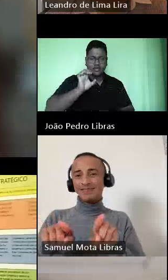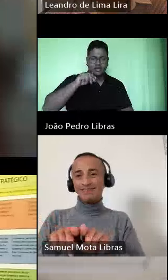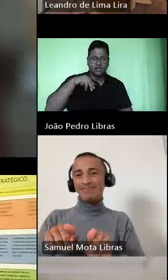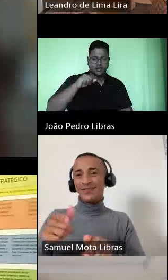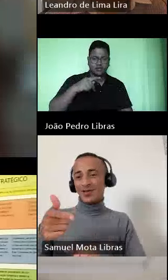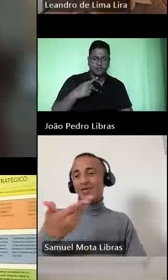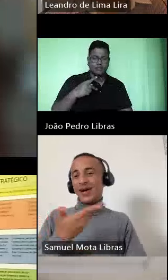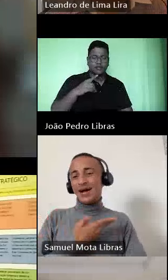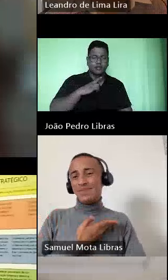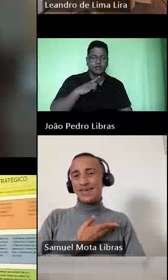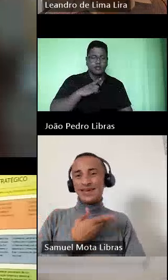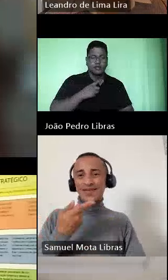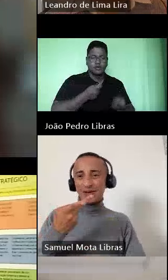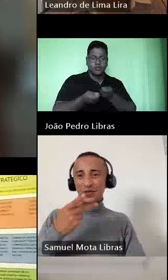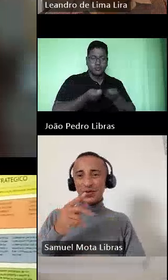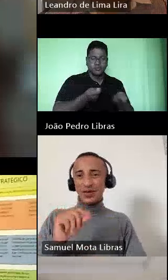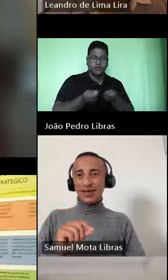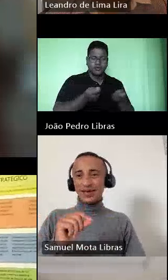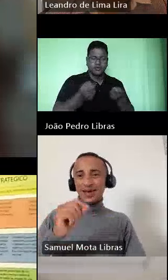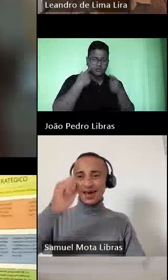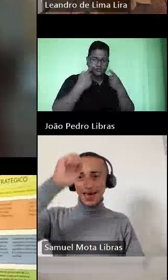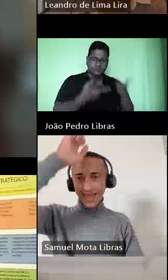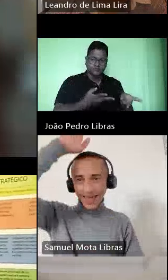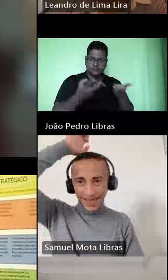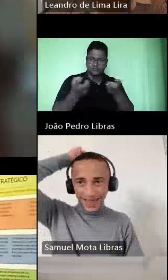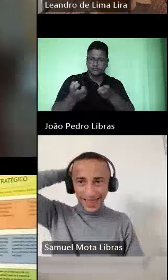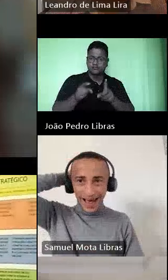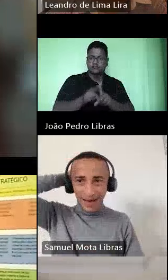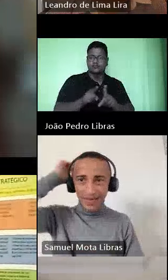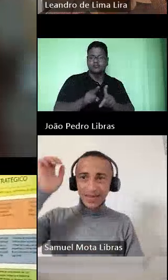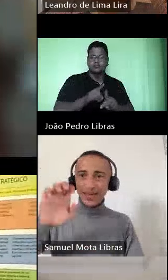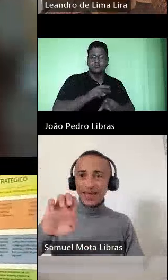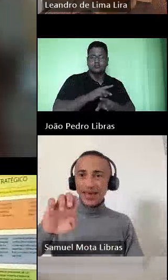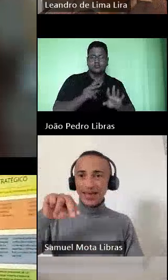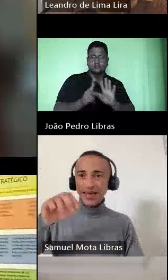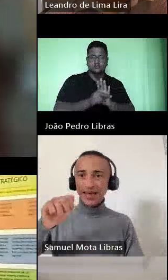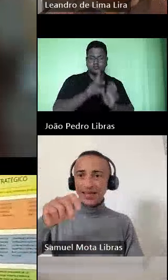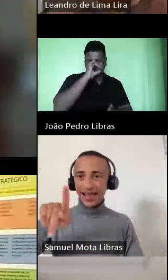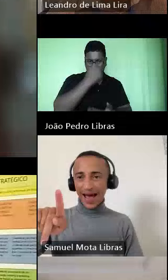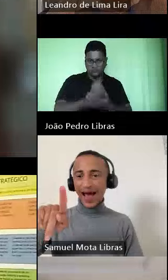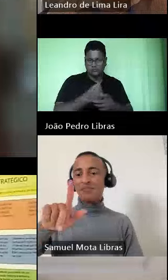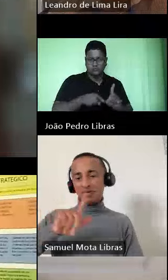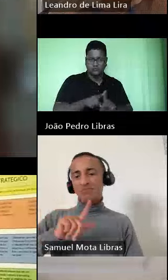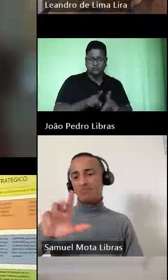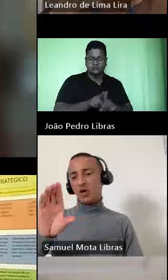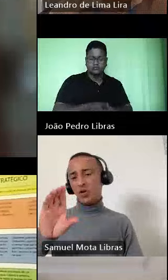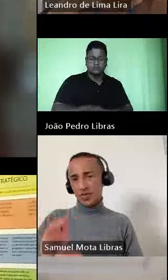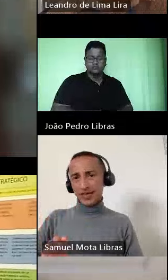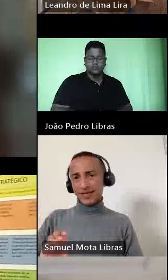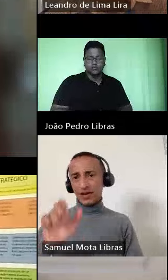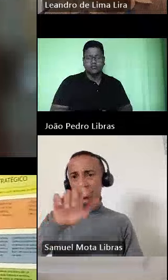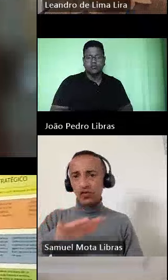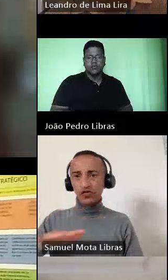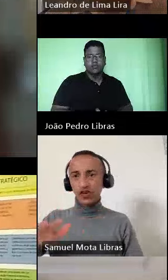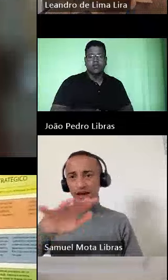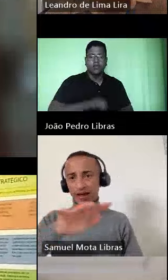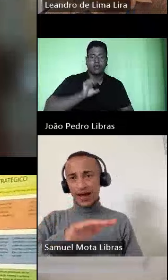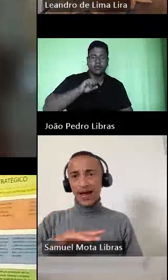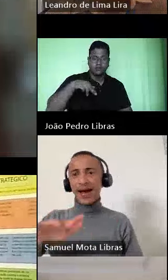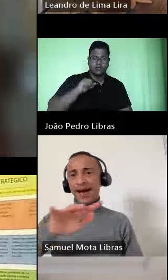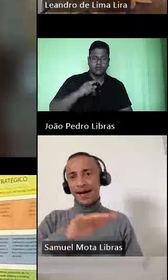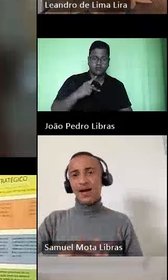coordenação que faz síntese de evidências para embasar a tomada de decisão uma Coordenação Geral de evidências eu acho que é esse o nome da enap né